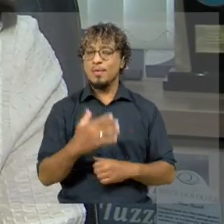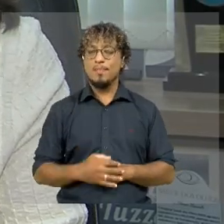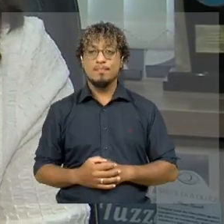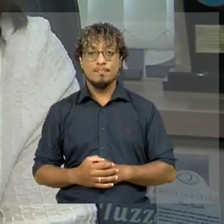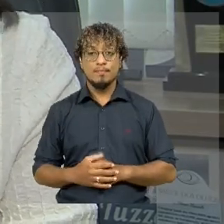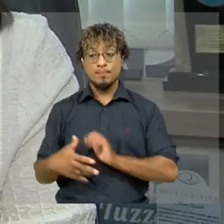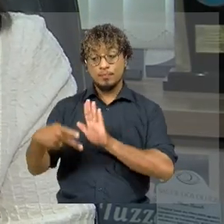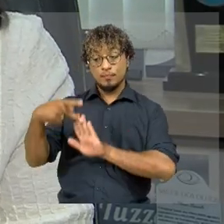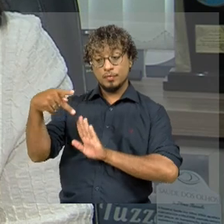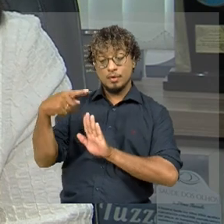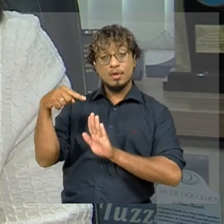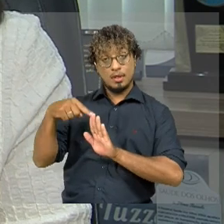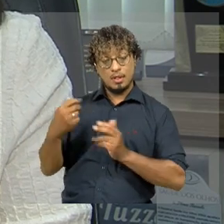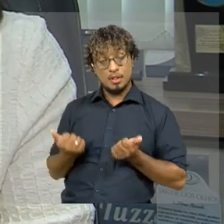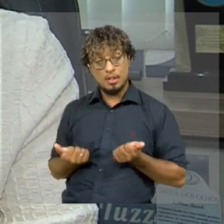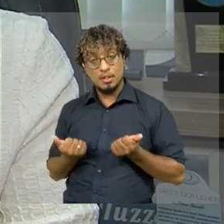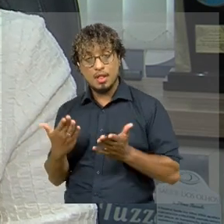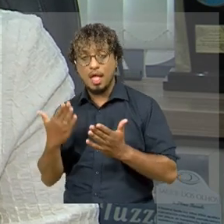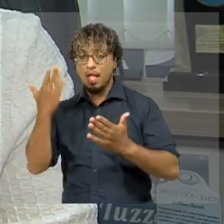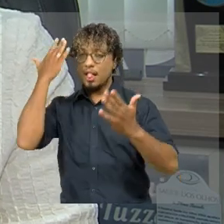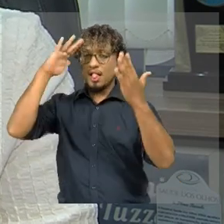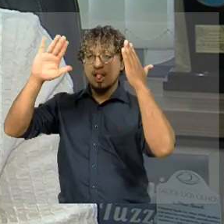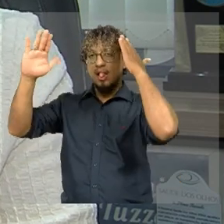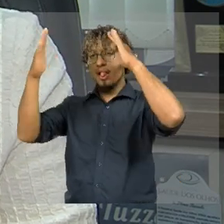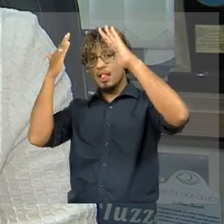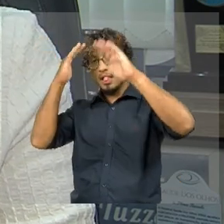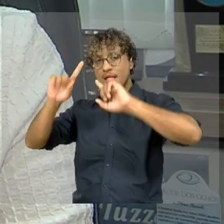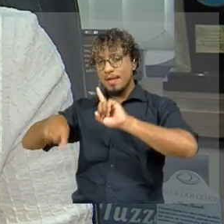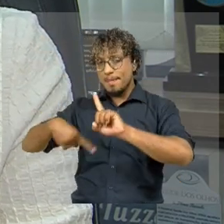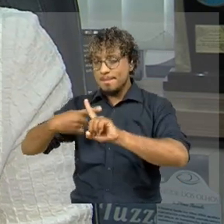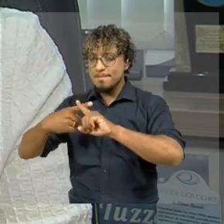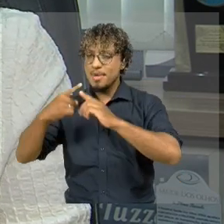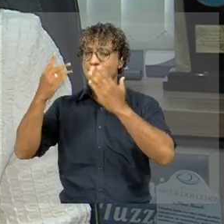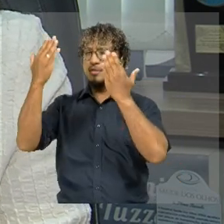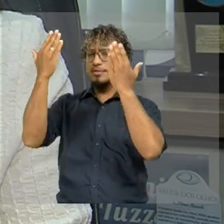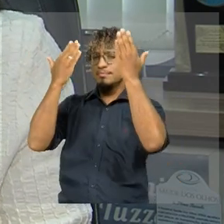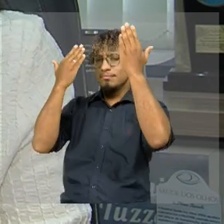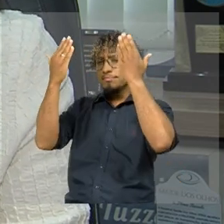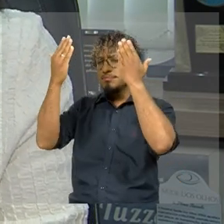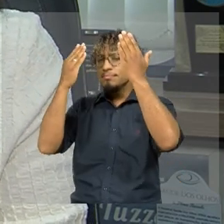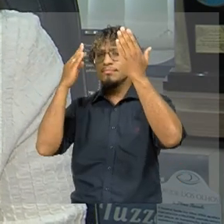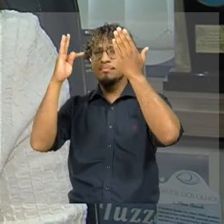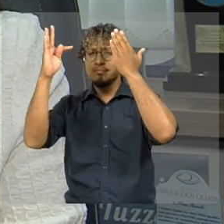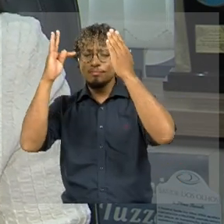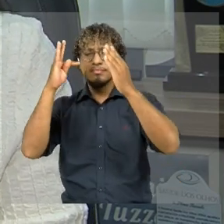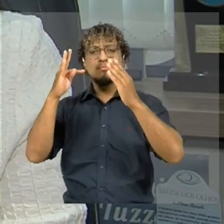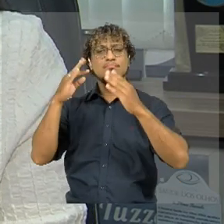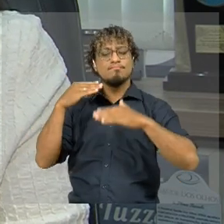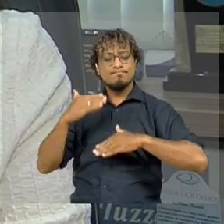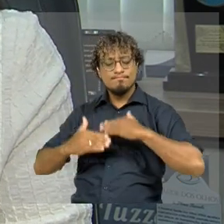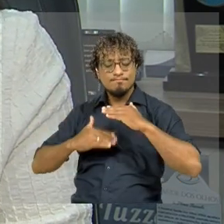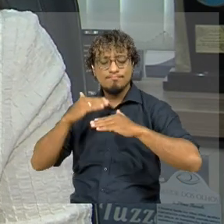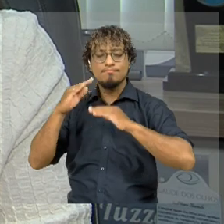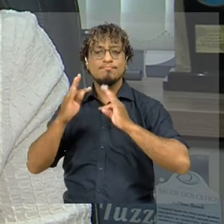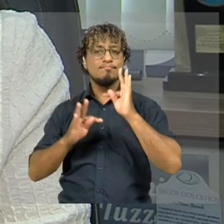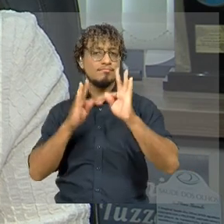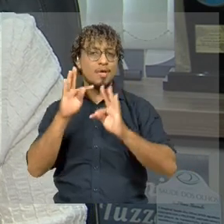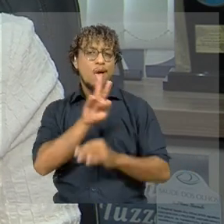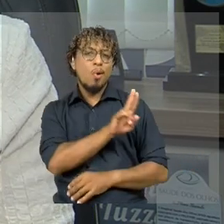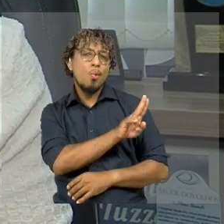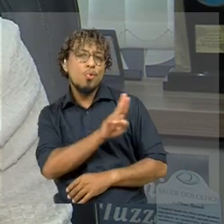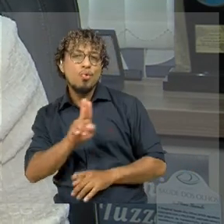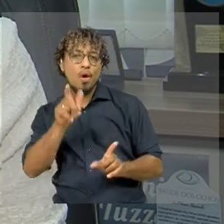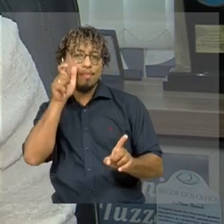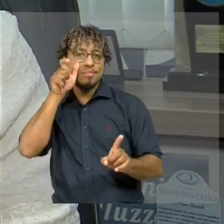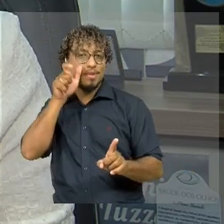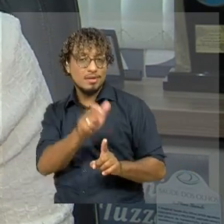tempo, ele é recreativo e também terapêutico. Então, a gente achou esse nome importante